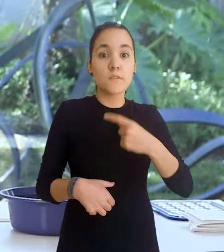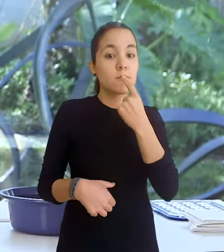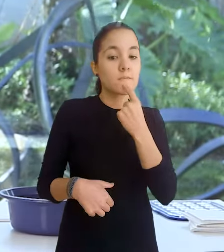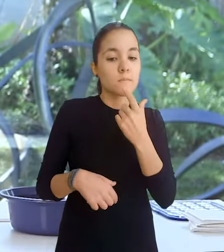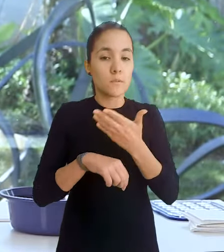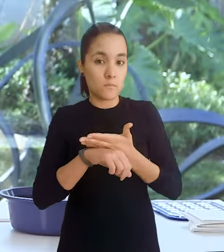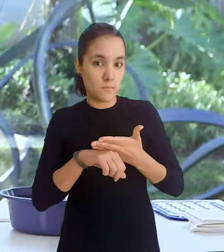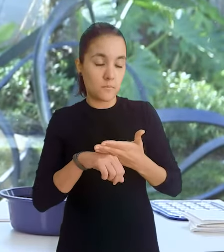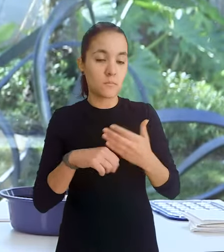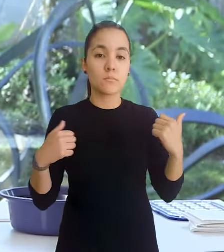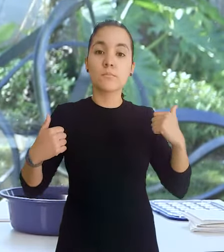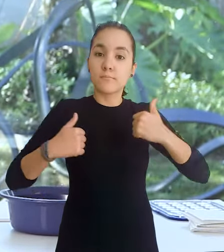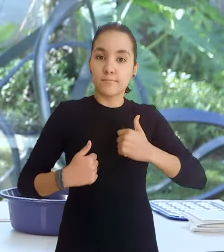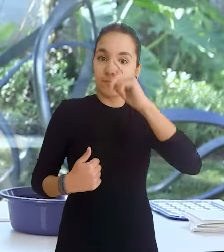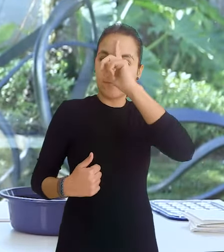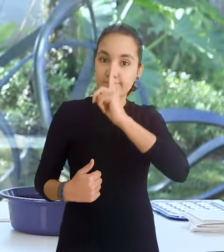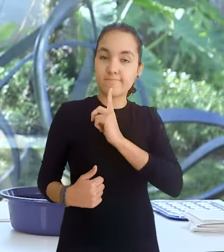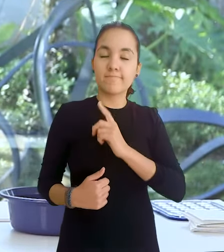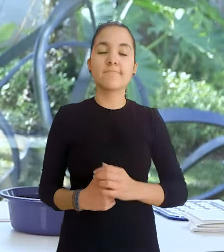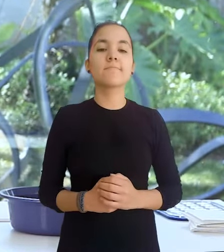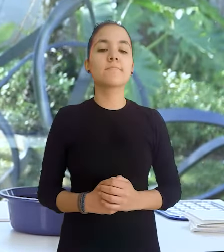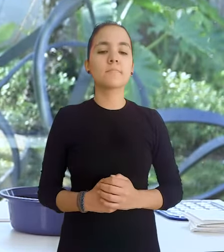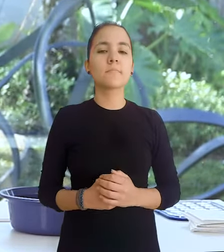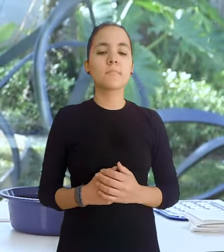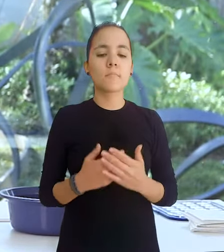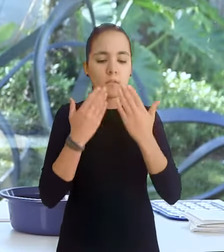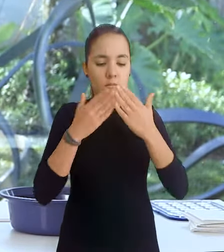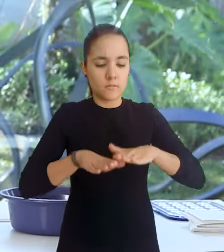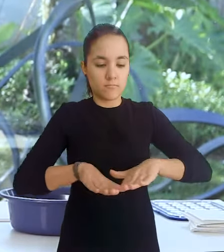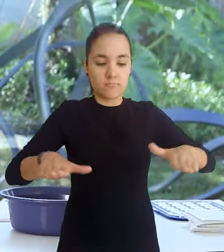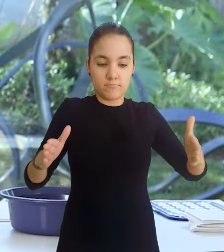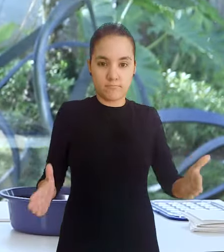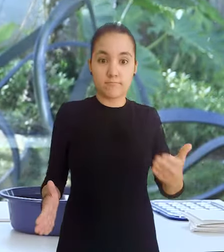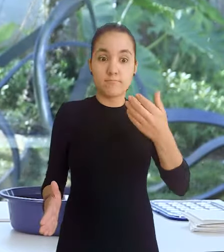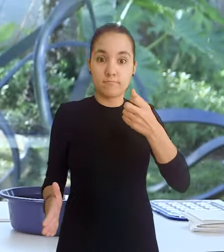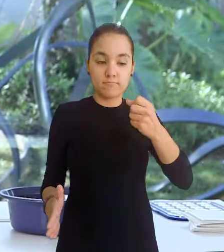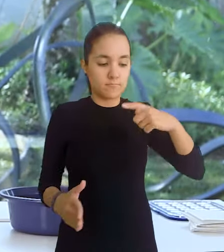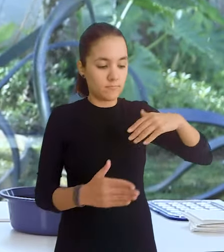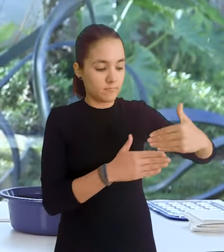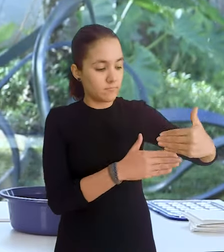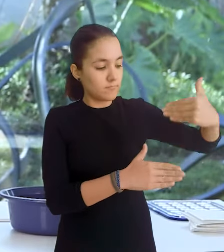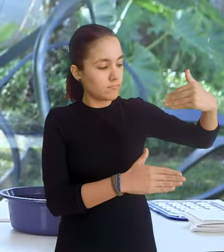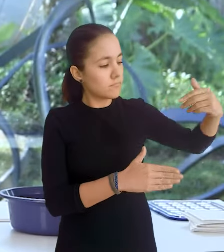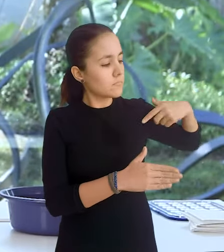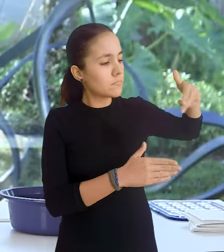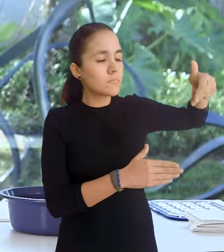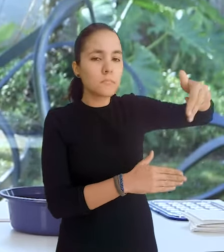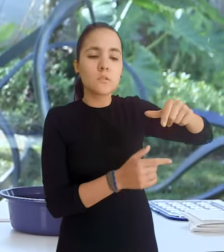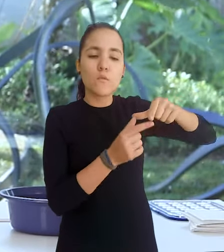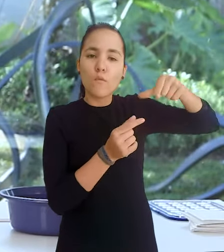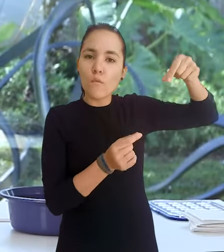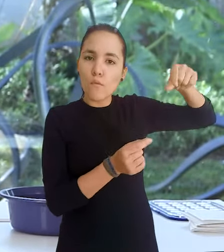e branco e um casaco amarelo mostarda. Na minha frente, há uma bancada branca com uma lousa onde se vêem